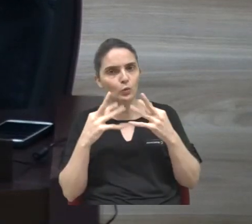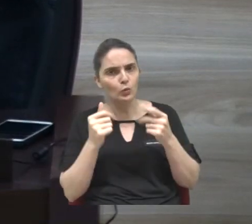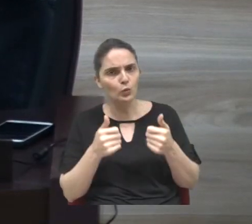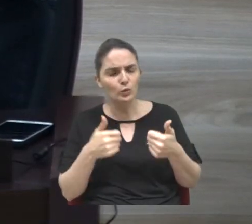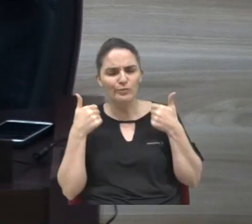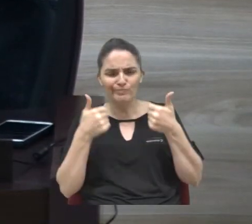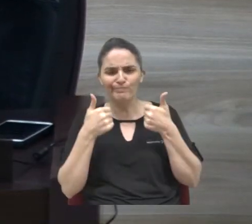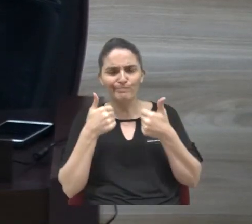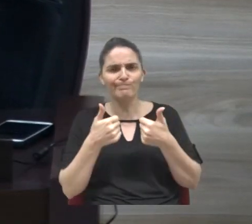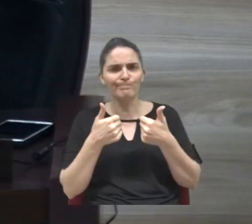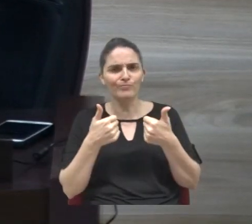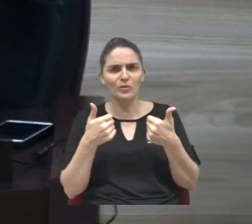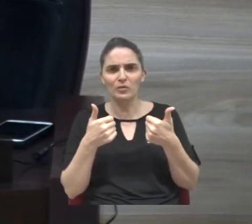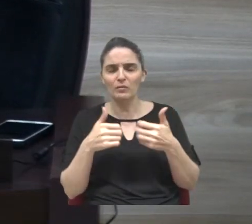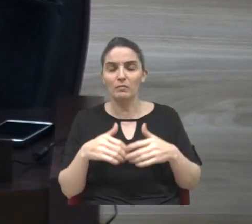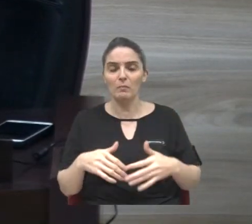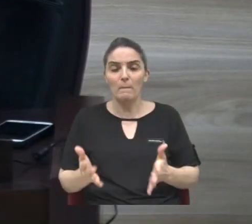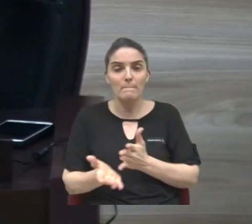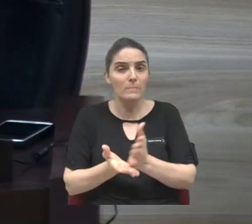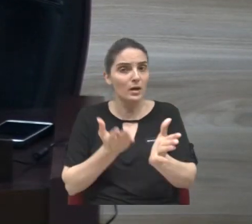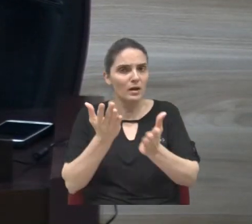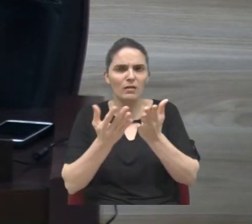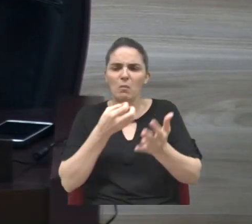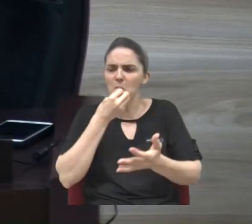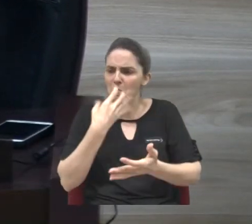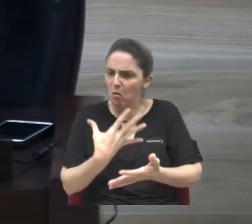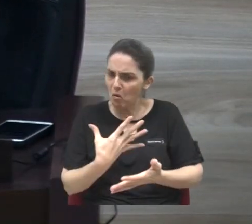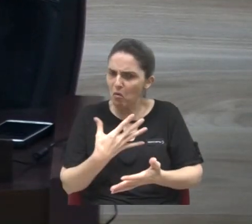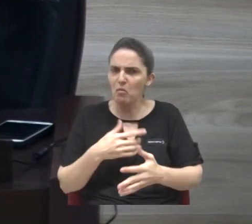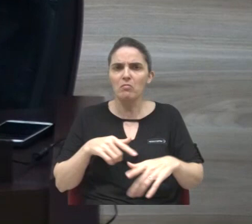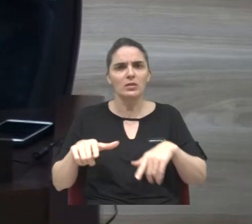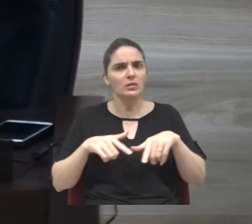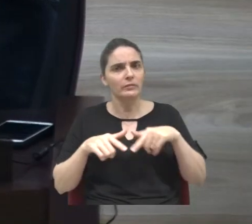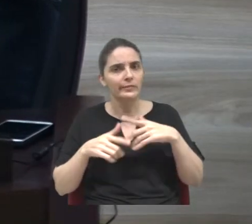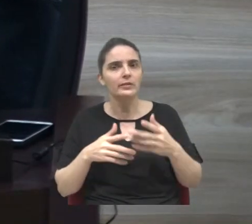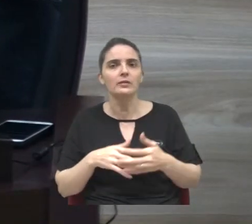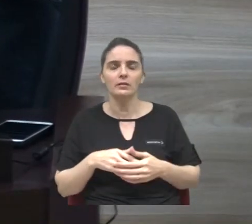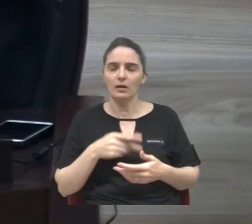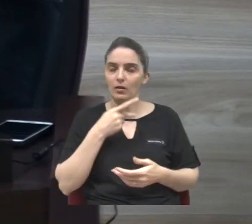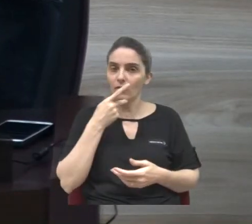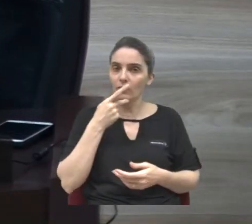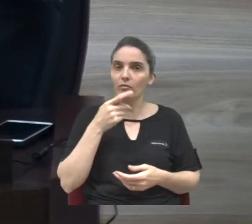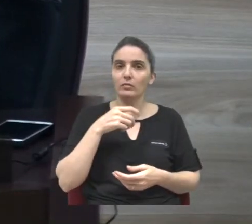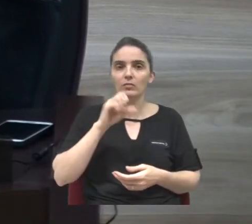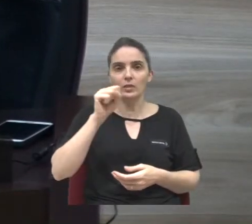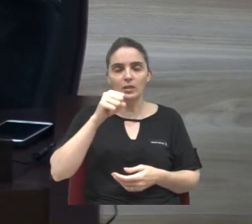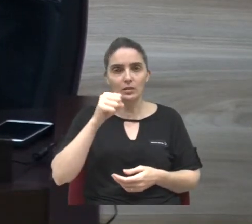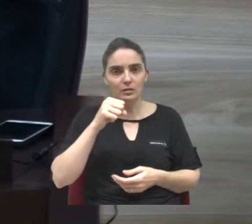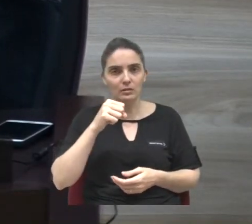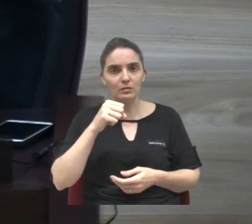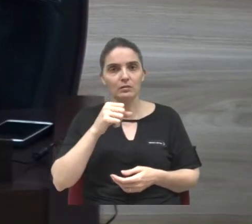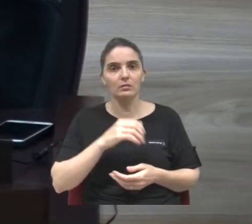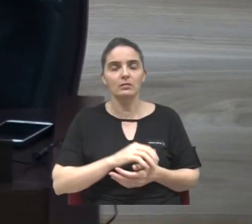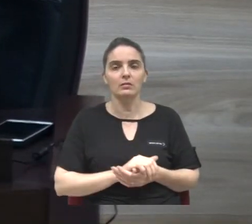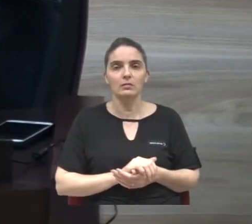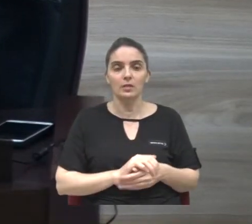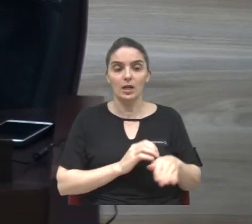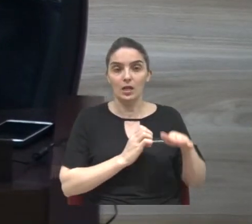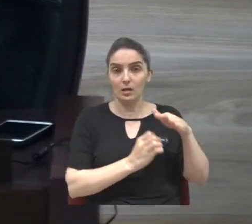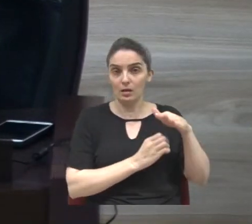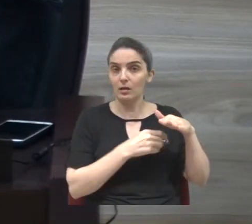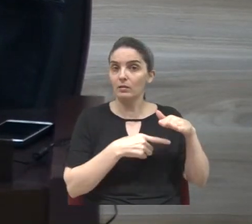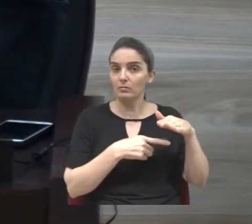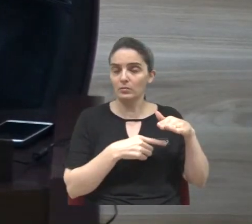ocorre esse tipo de situação, e afirmou de fato ocorrer, a empresa tem total capacidade de sanar